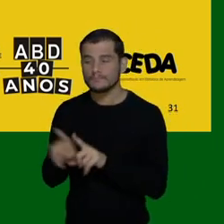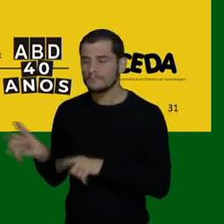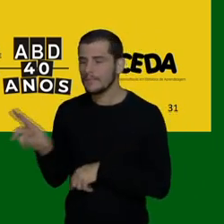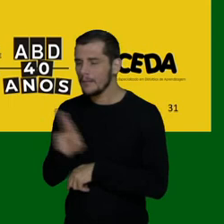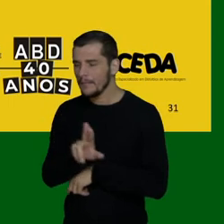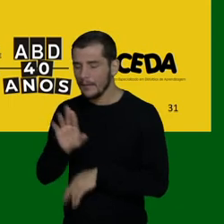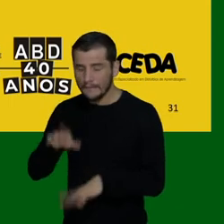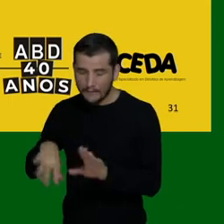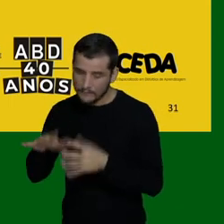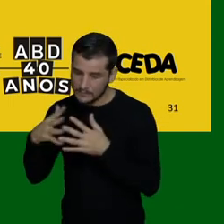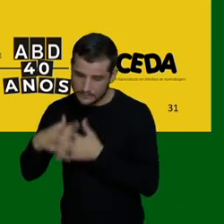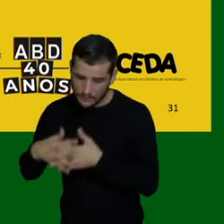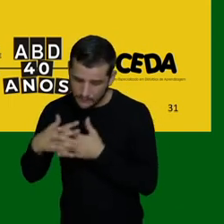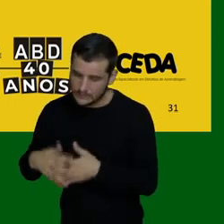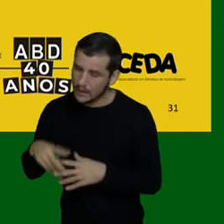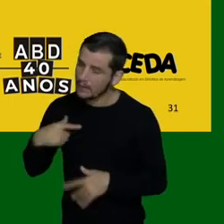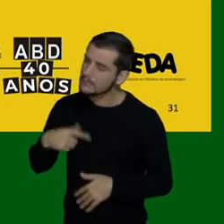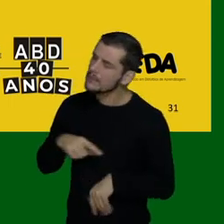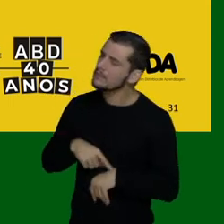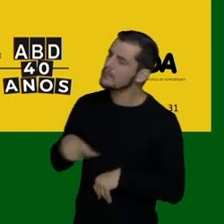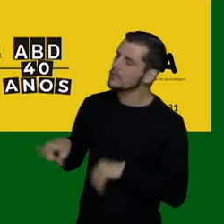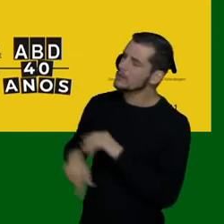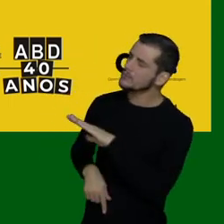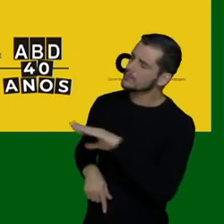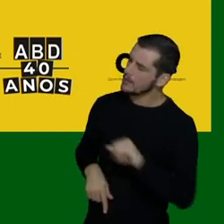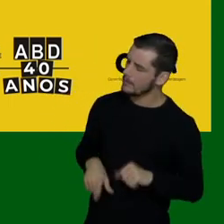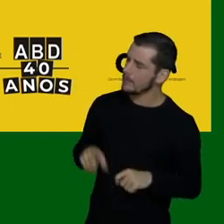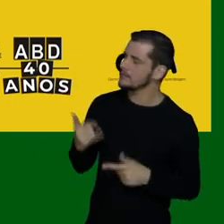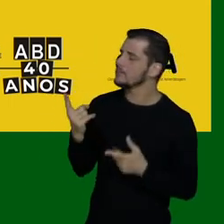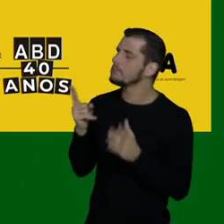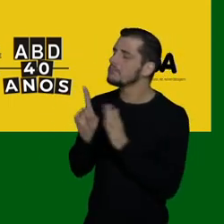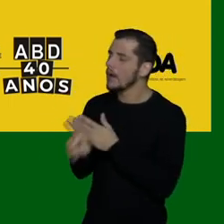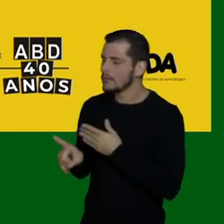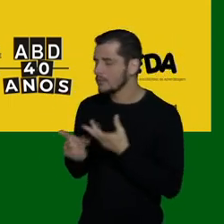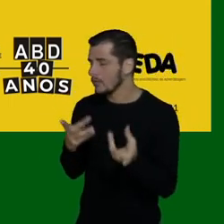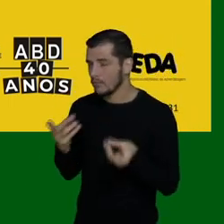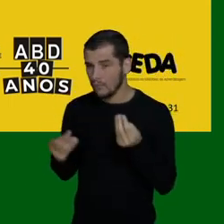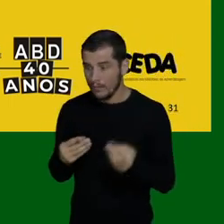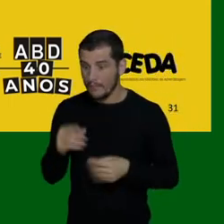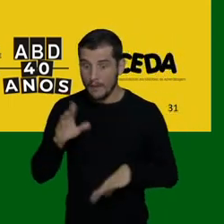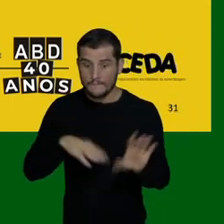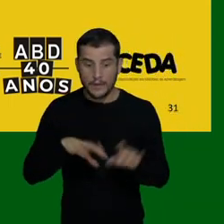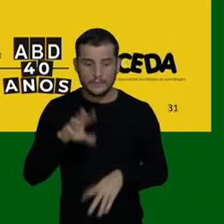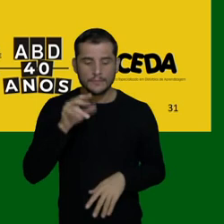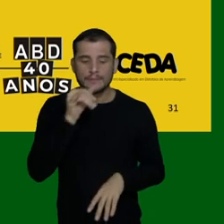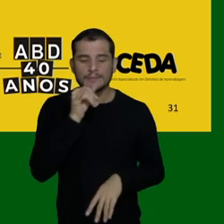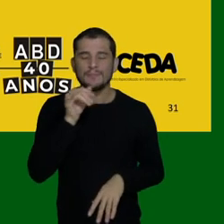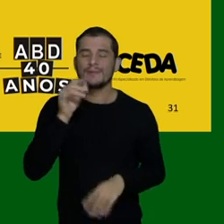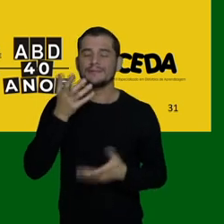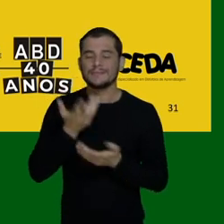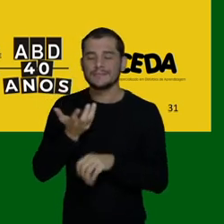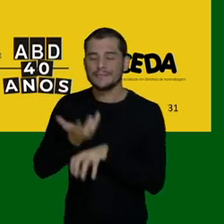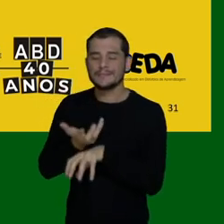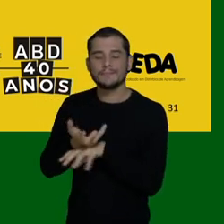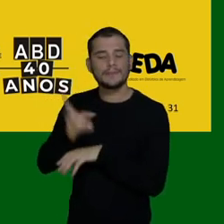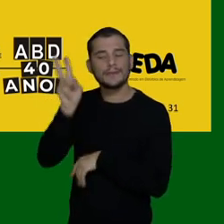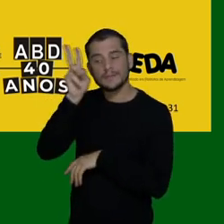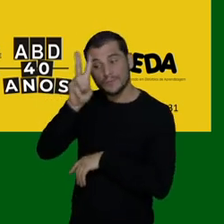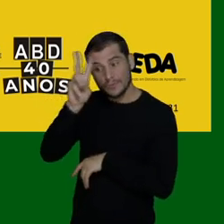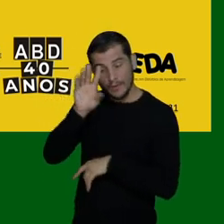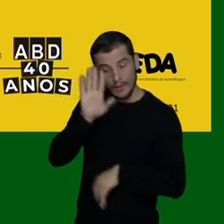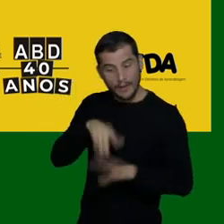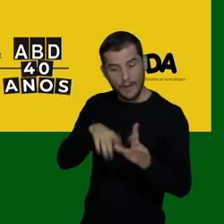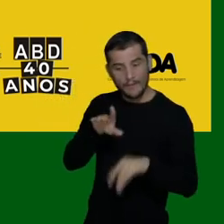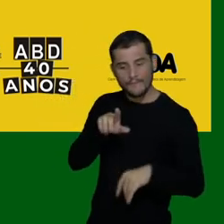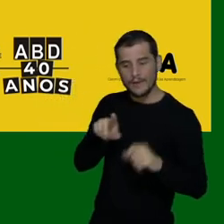assim chama na hora assim eu peço pros professores é uma prova de história por exemplo acabou a prova chama o aluninho O que que você quis dizer